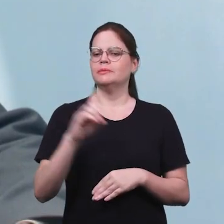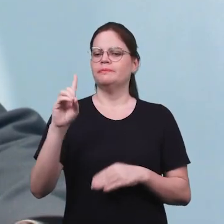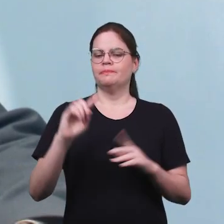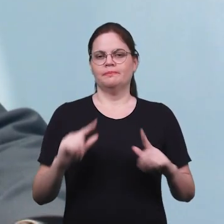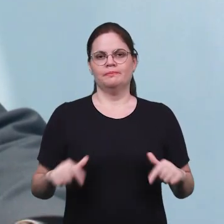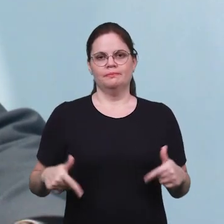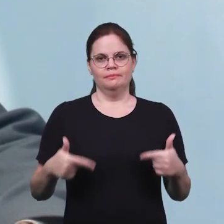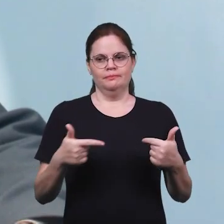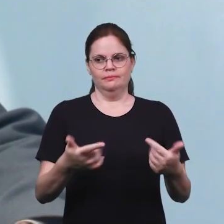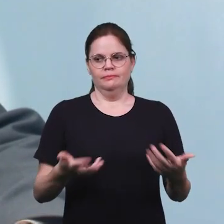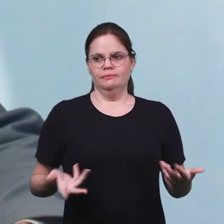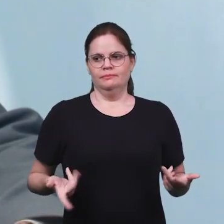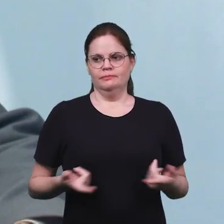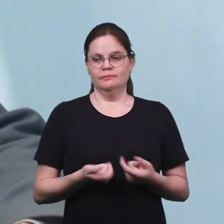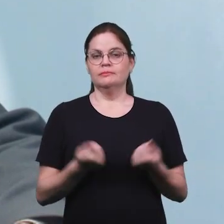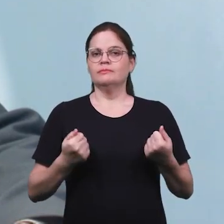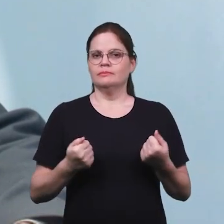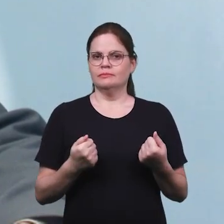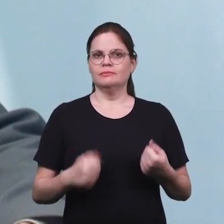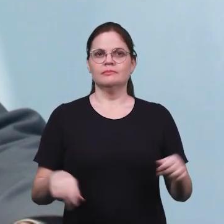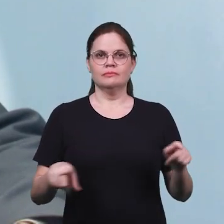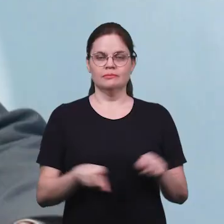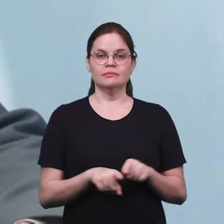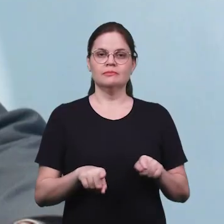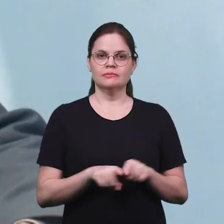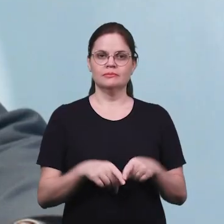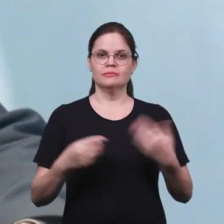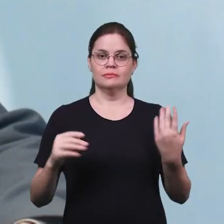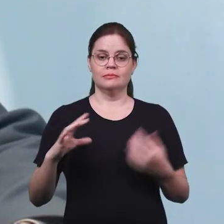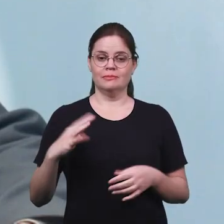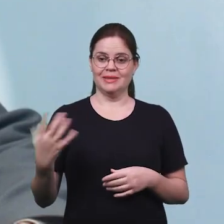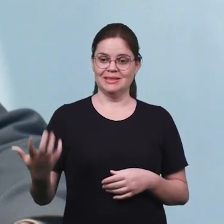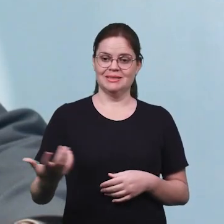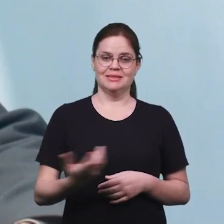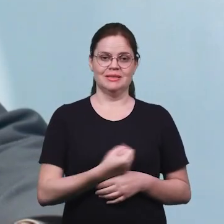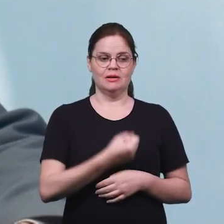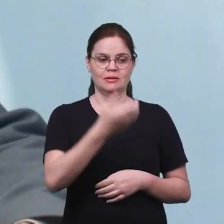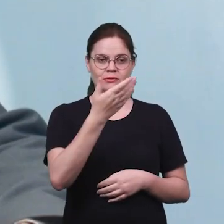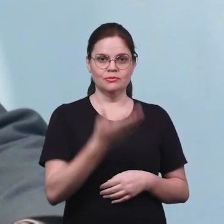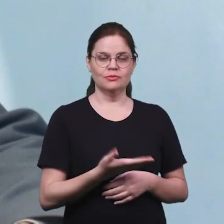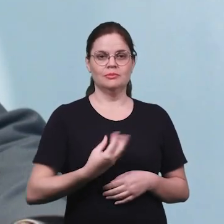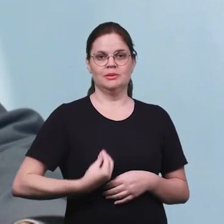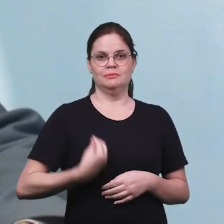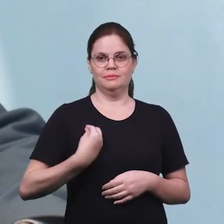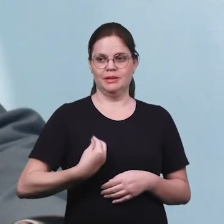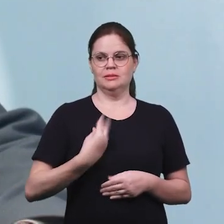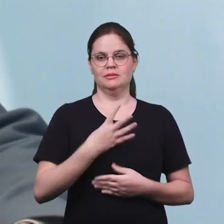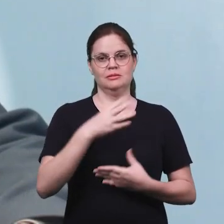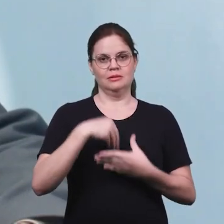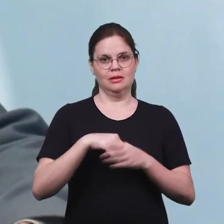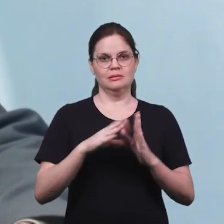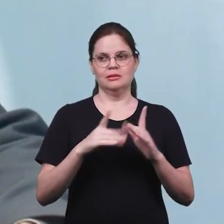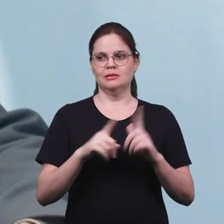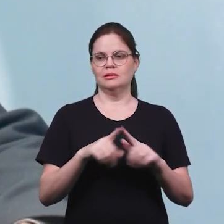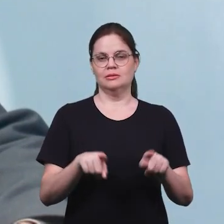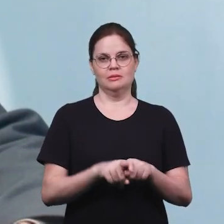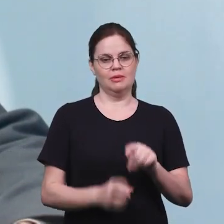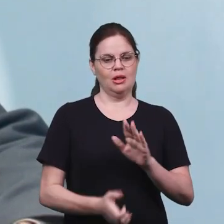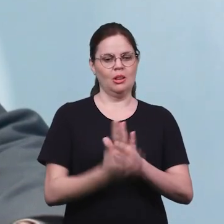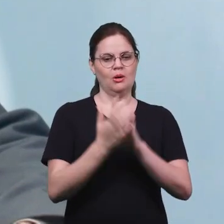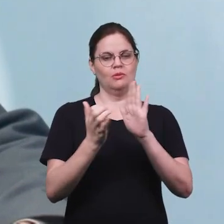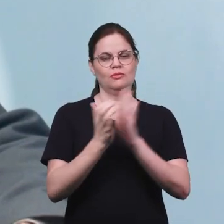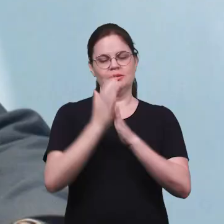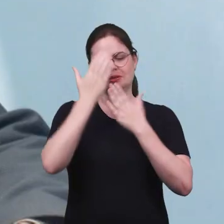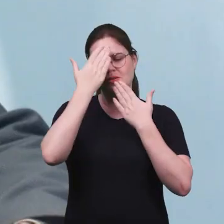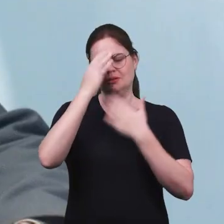Deus operou e resgatou o irmão para estar presente na igreja, louvando e bendizendo o nome